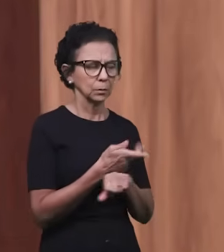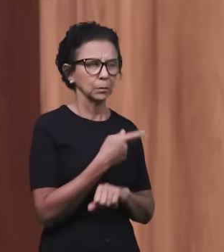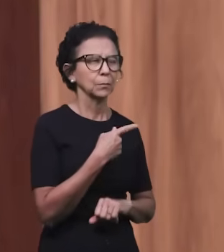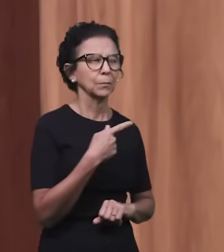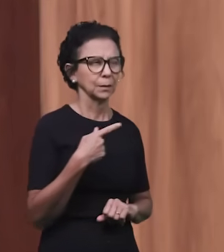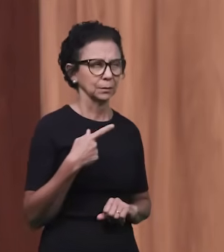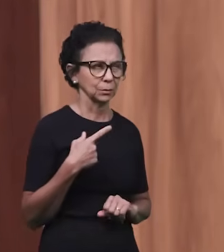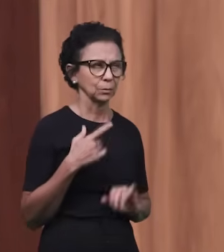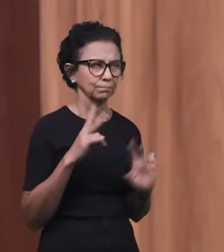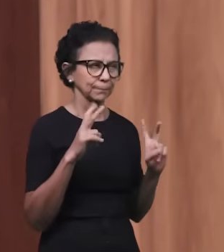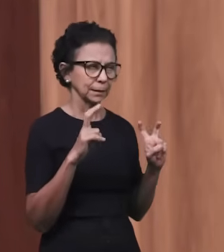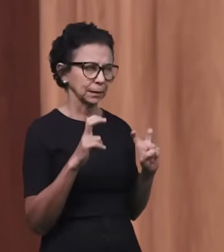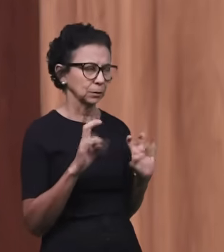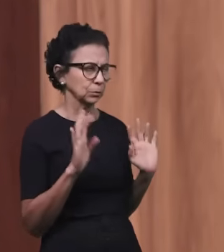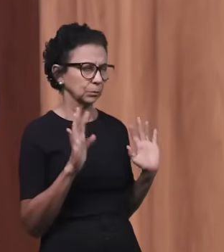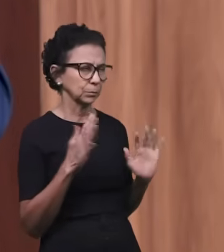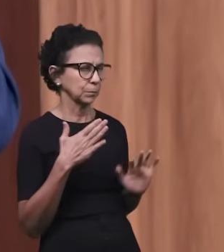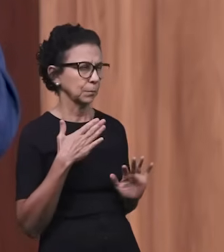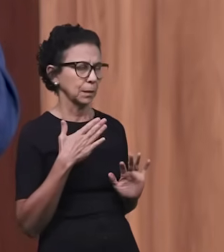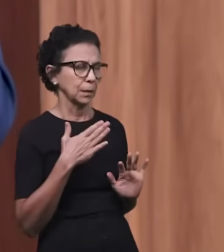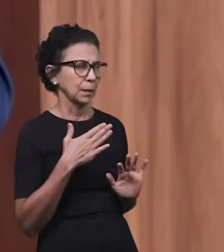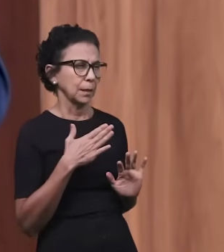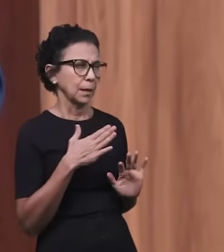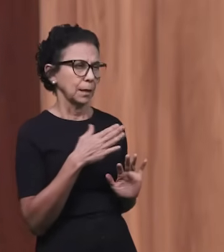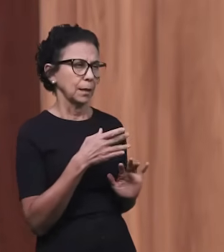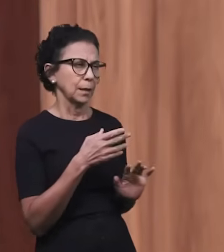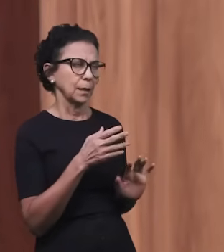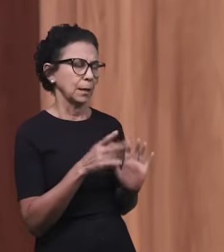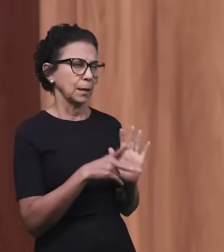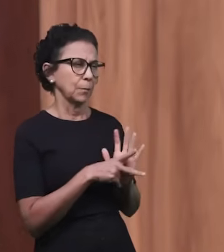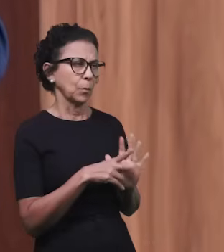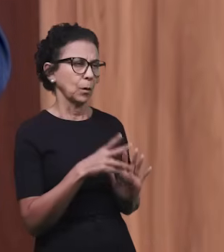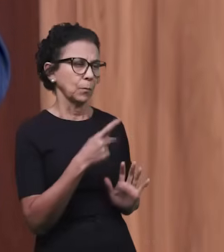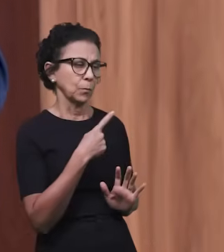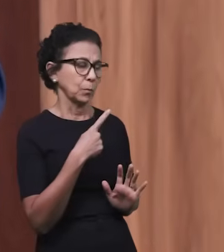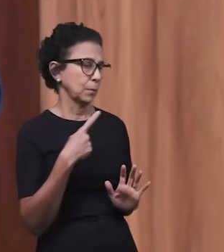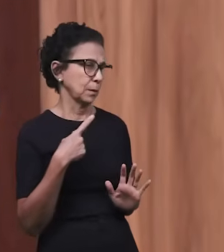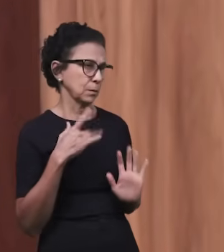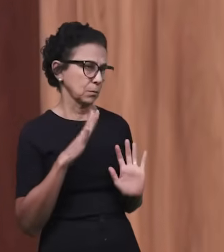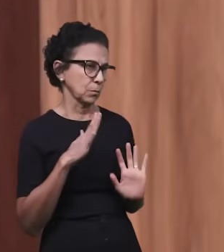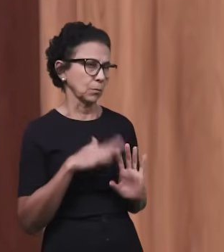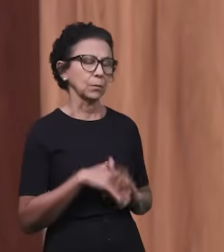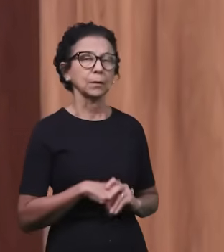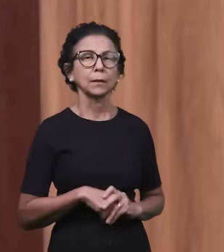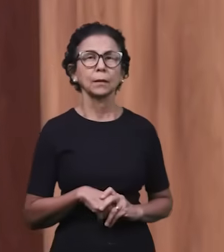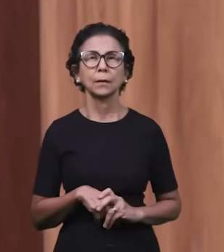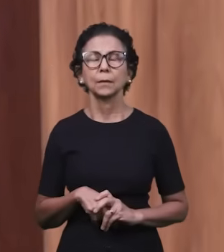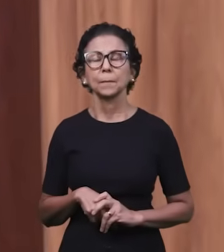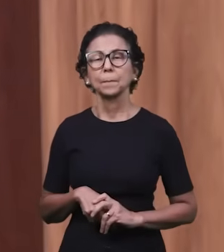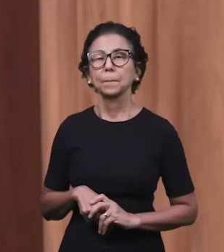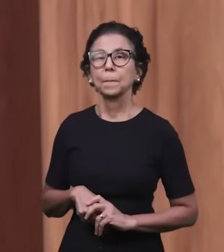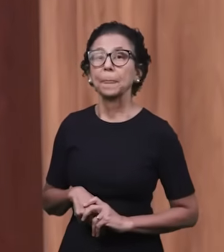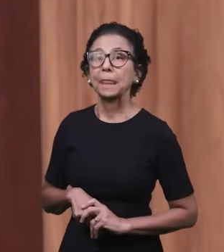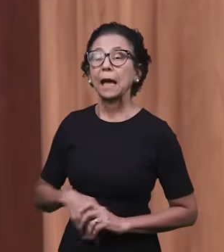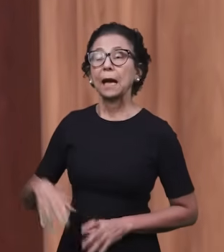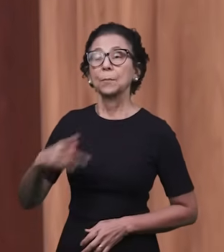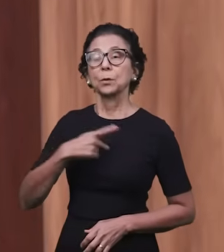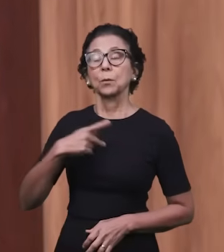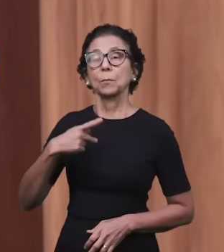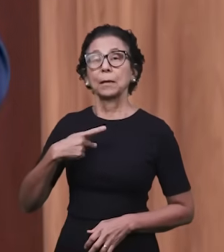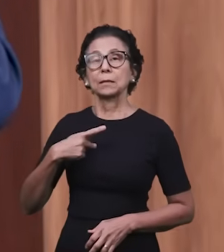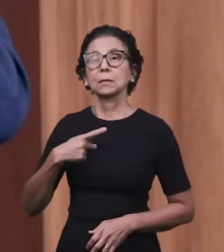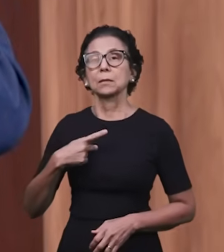não é o homem que é melhor que o outro, é porque Deus deu uma unção ao pastor. Isso aí. Não é o